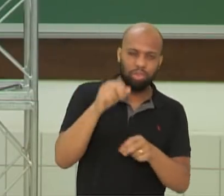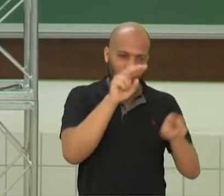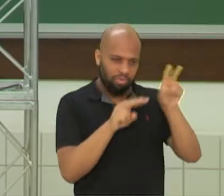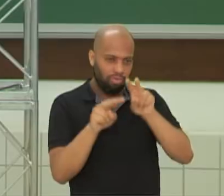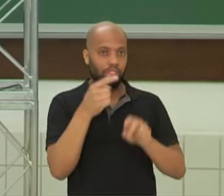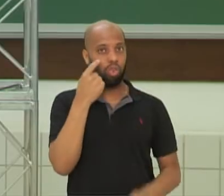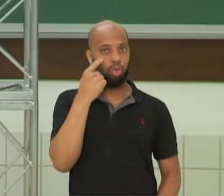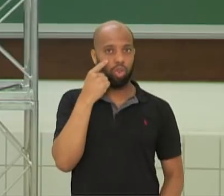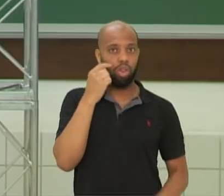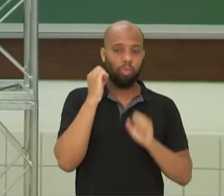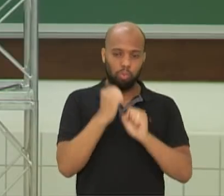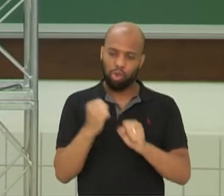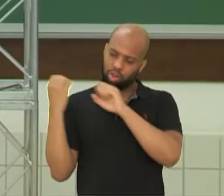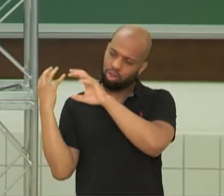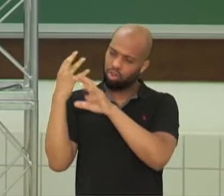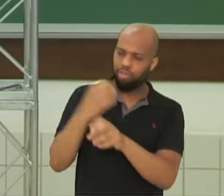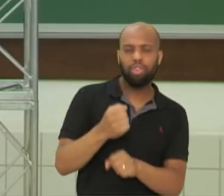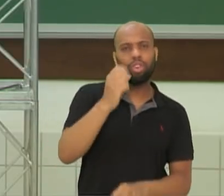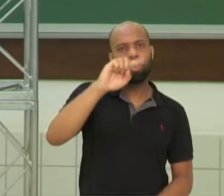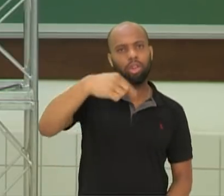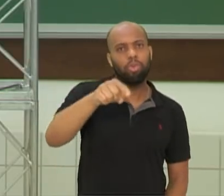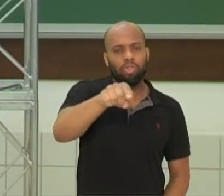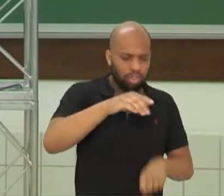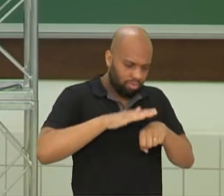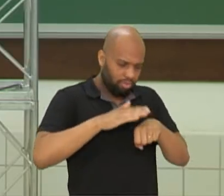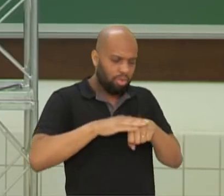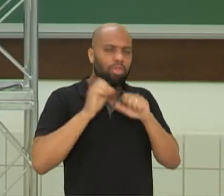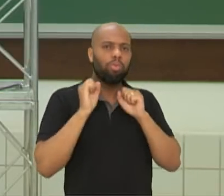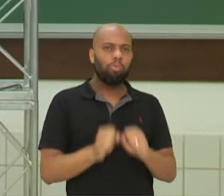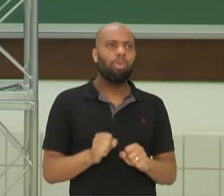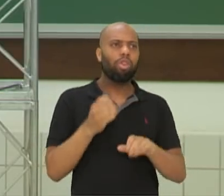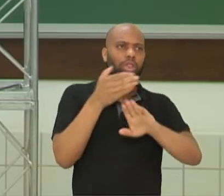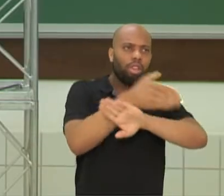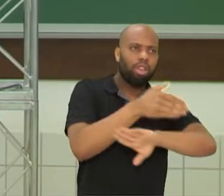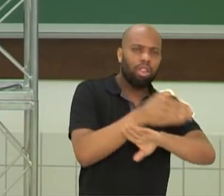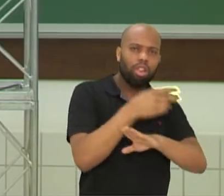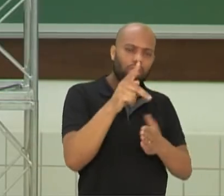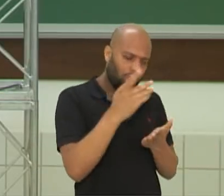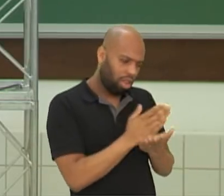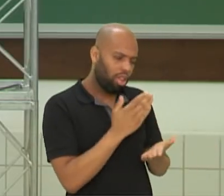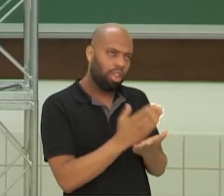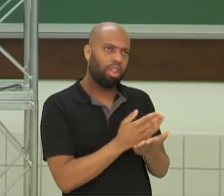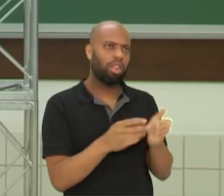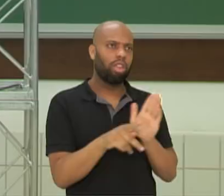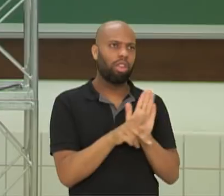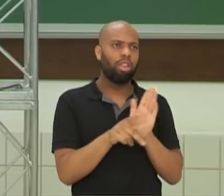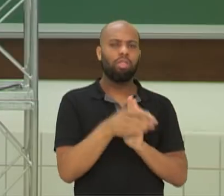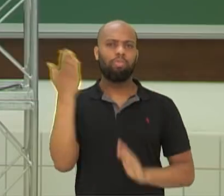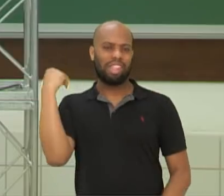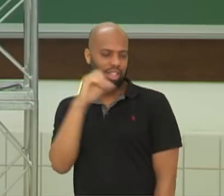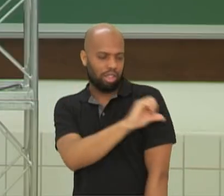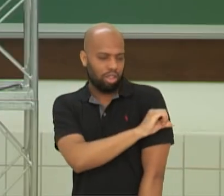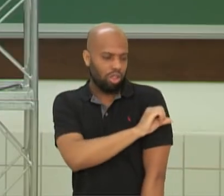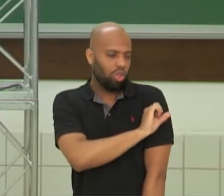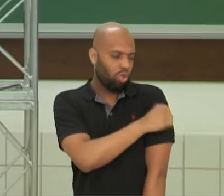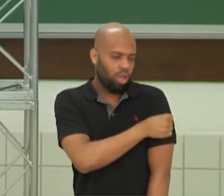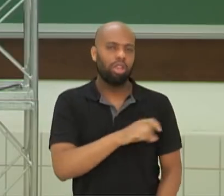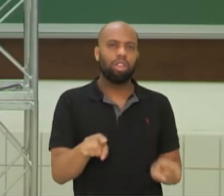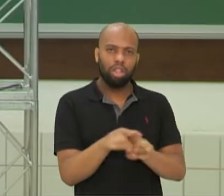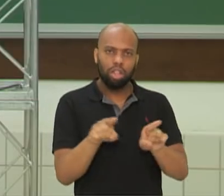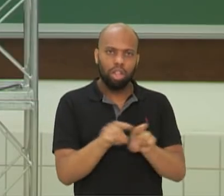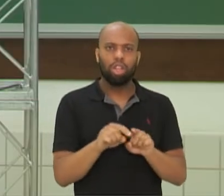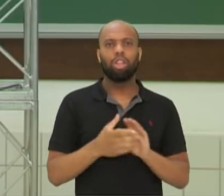você pode revisar elas você mesmo, por conta. Você pode pegar seu caderno do 9º ano, do 8º